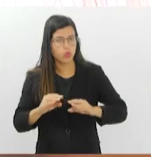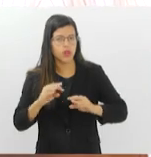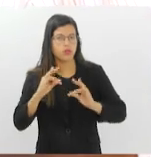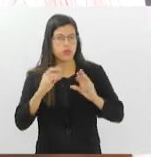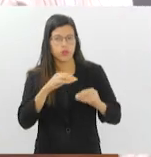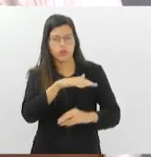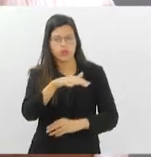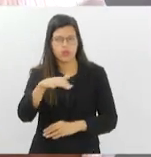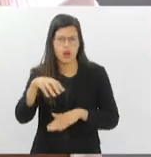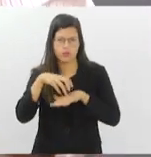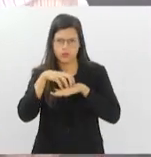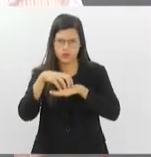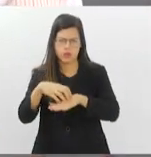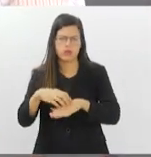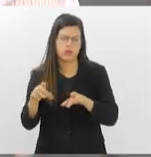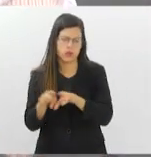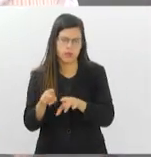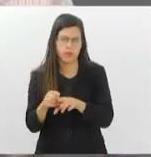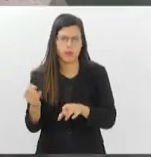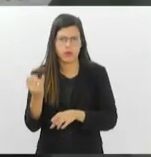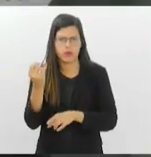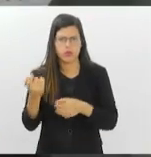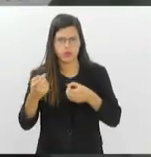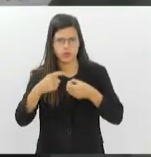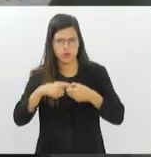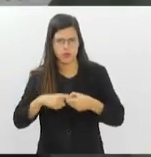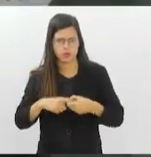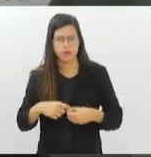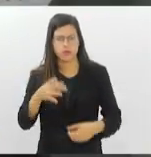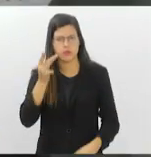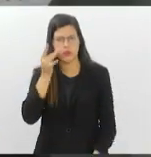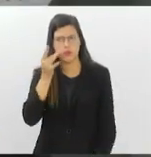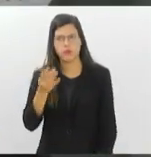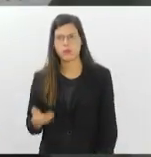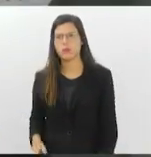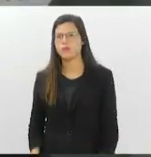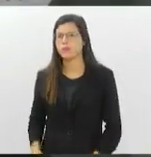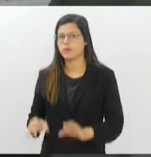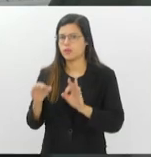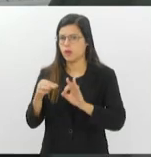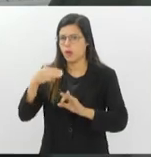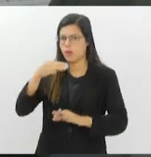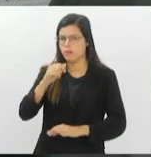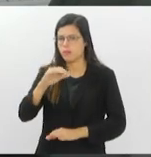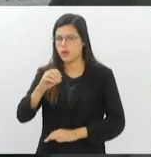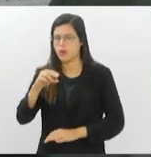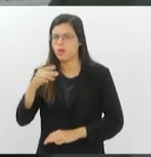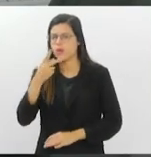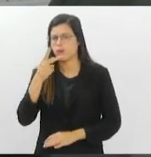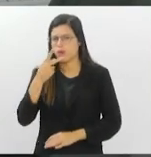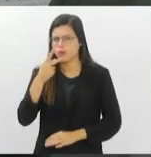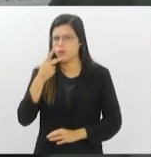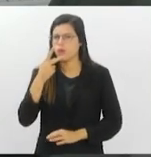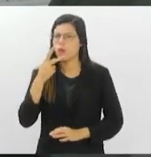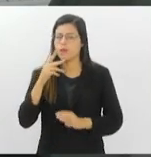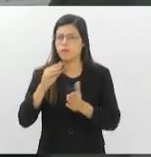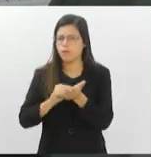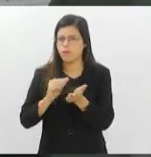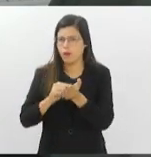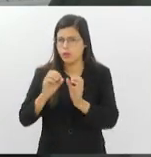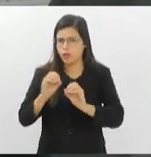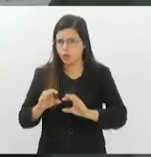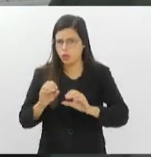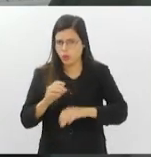trânsito não seria diferente né Voltamos com você no estúdio É com certeza o maon foi bem na ferida falta educação e faltam também os guardas de